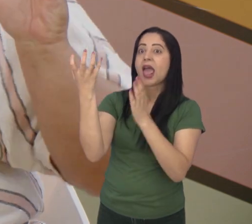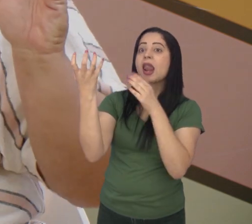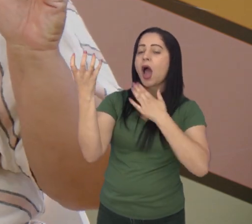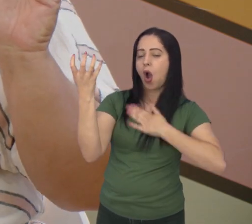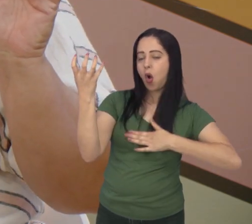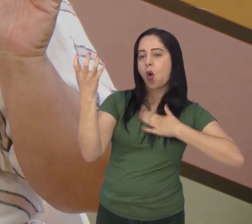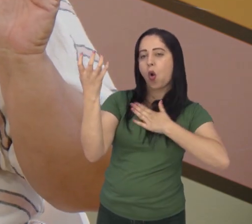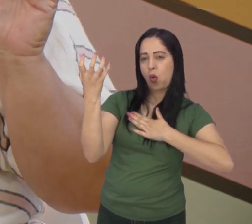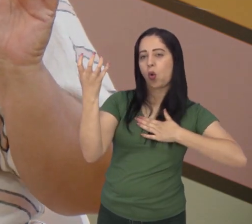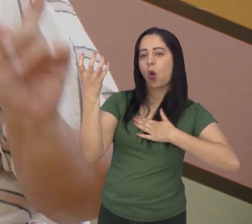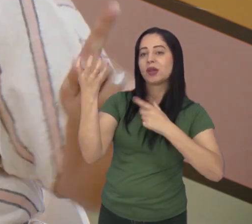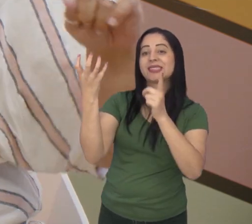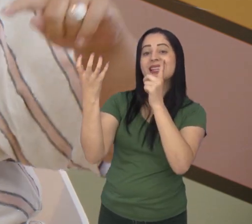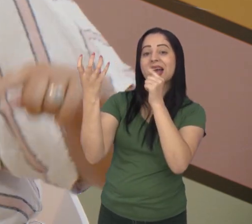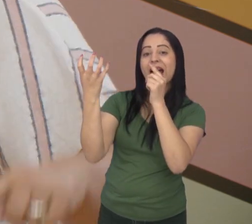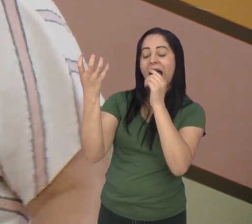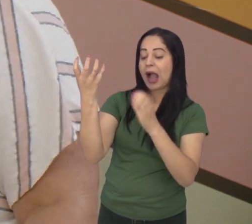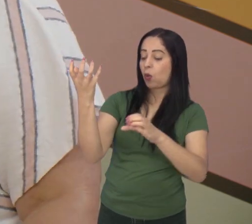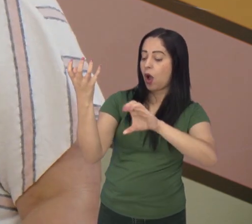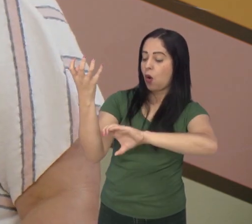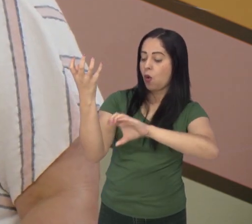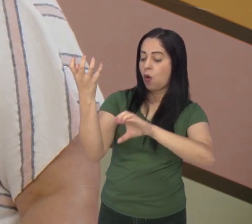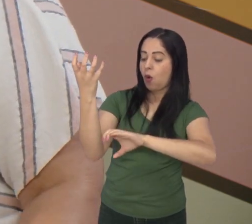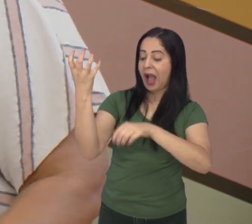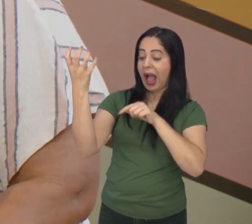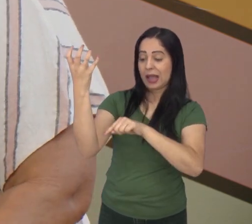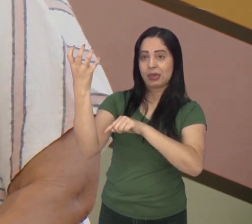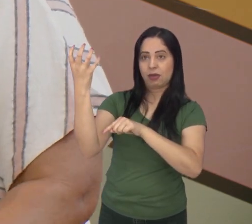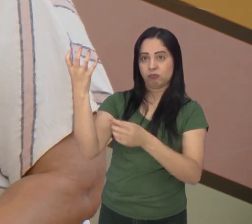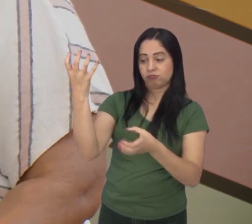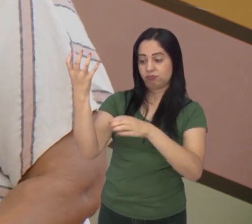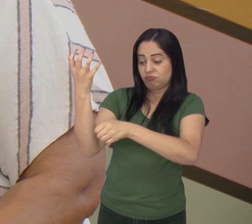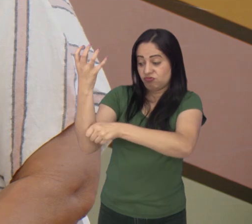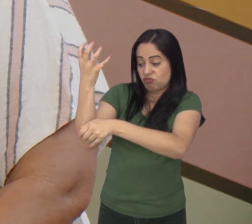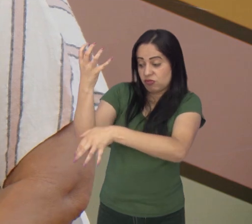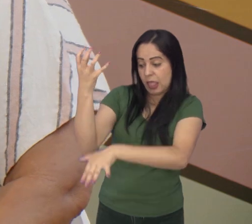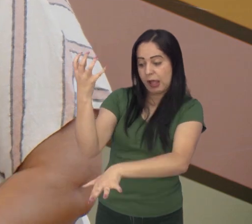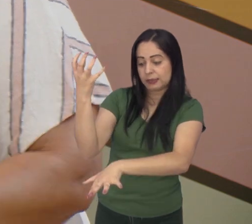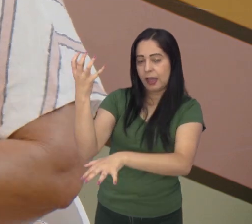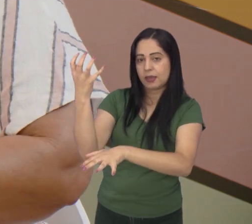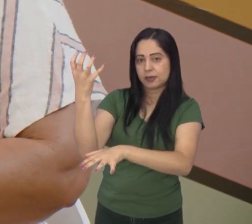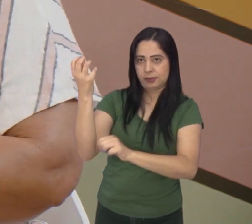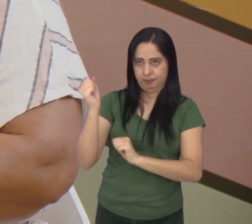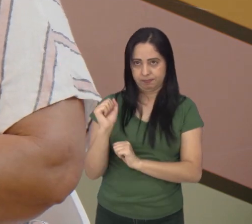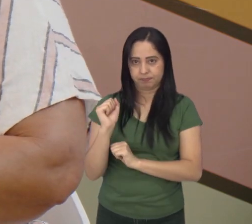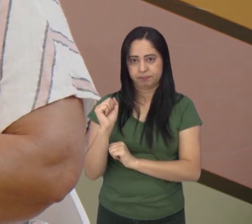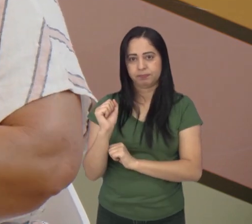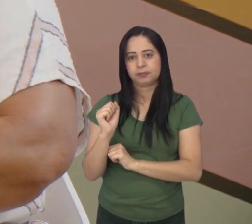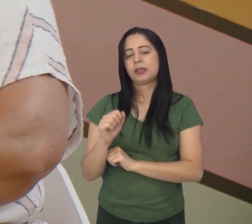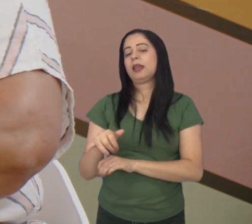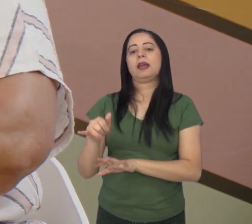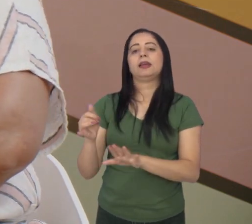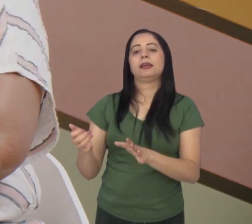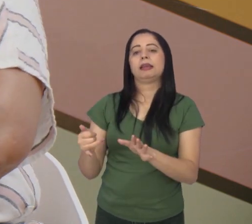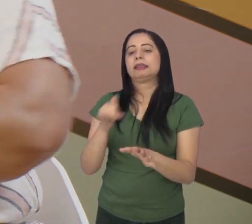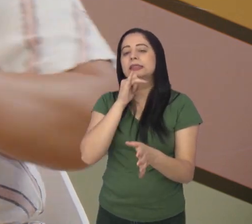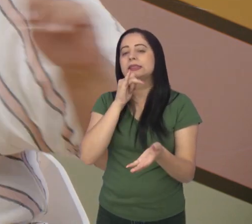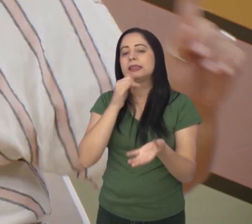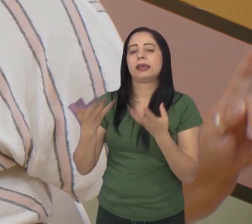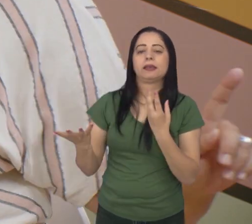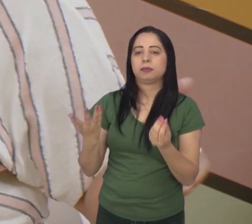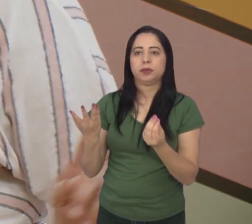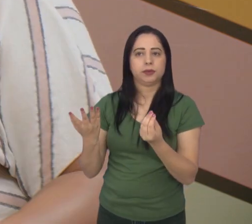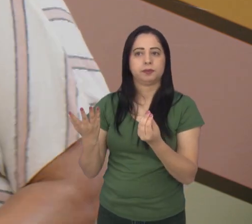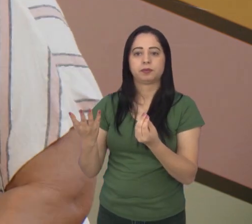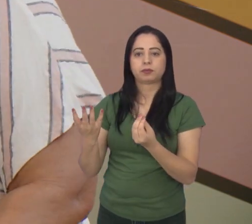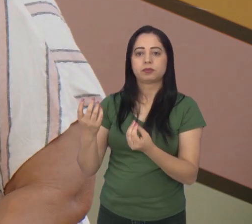aéreas dela, ela gosta de água só na terra. Só na raiz. Então, a gente pode regar, é um caso que vai contra todas